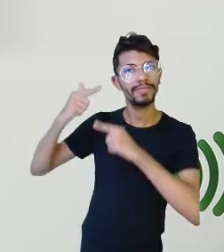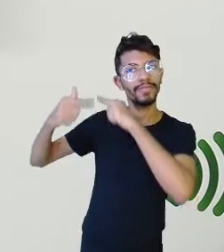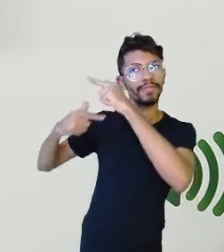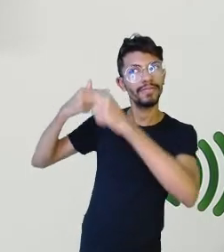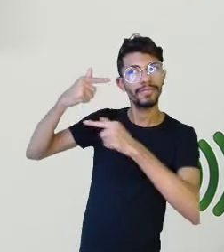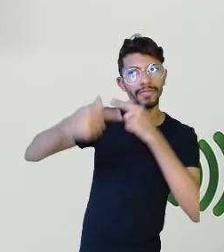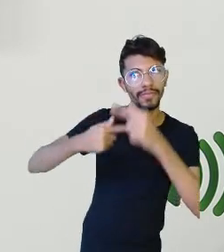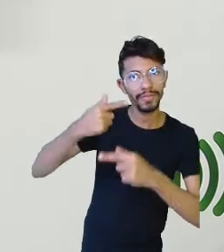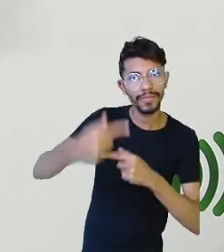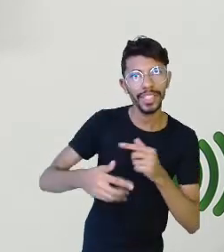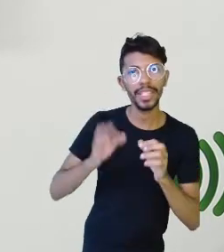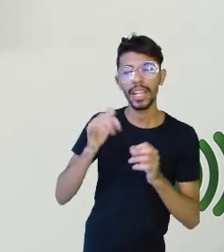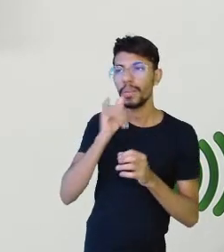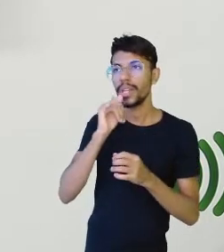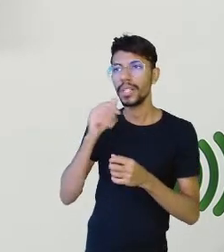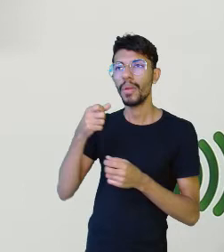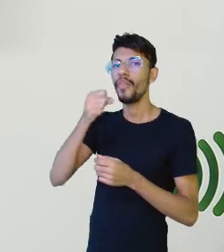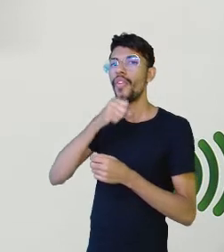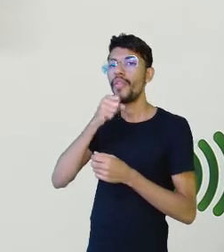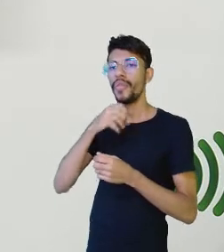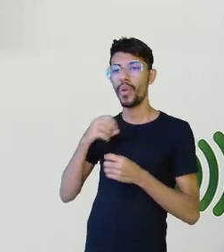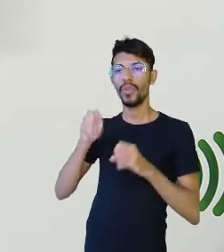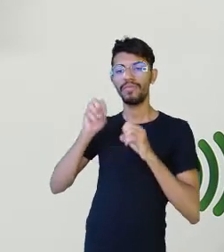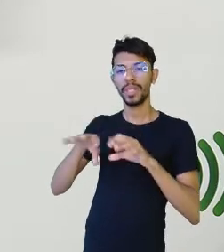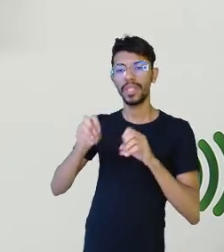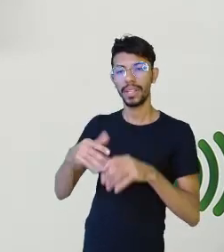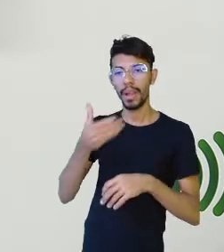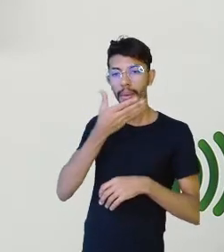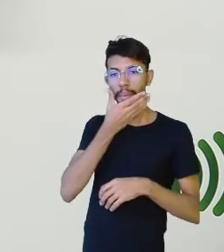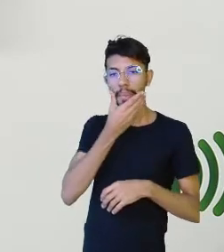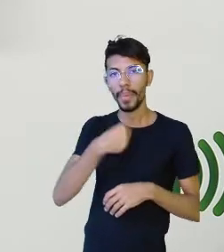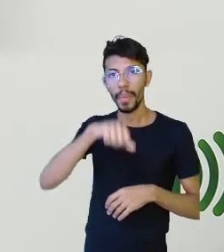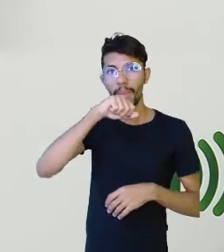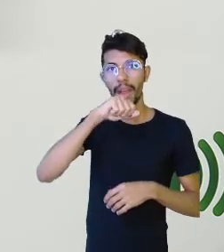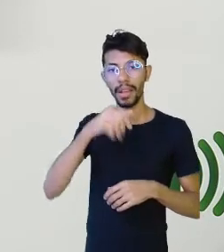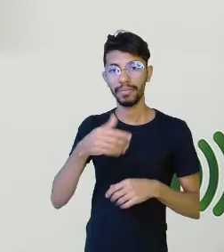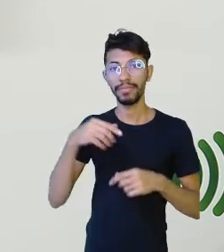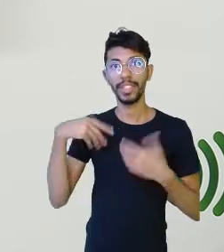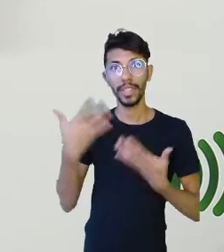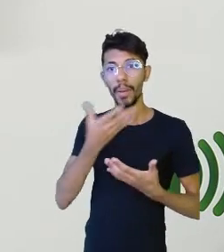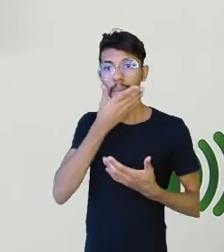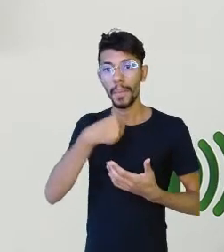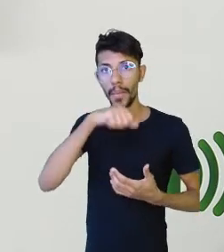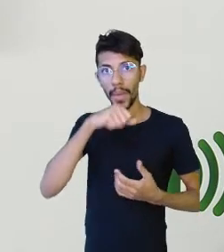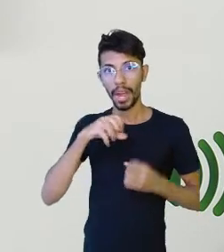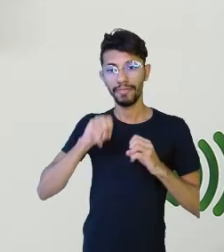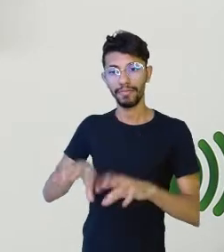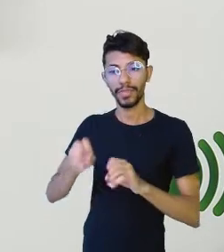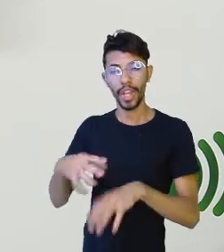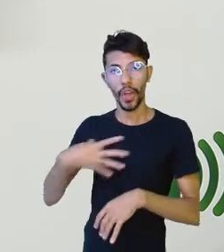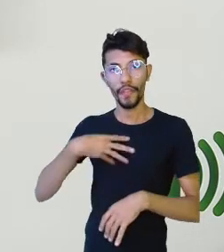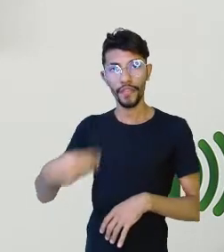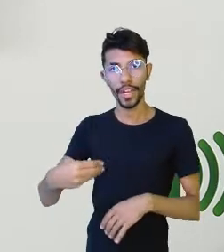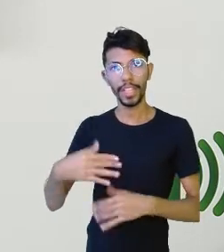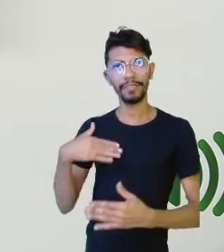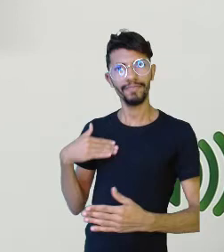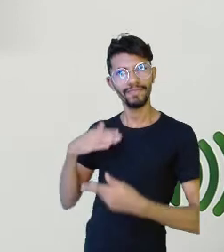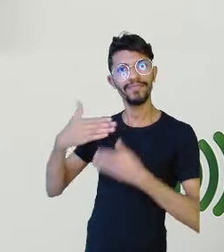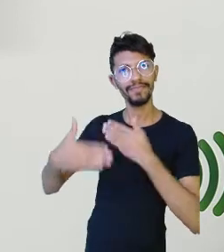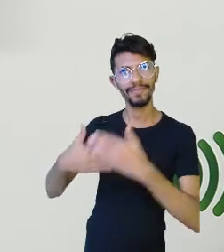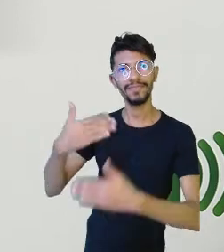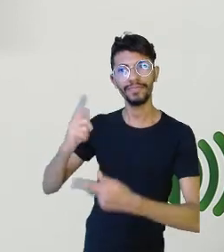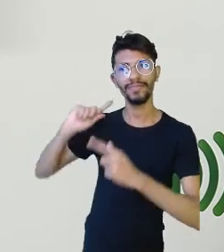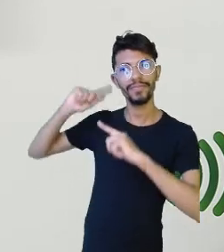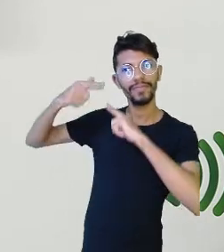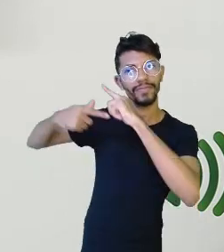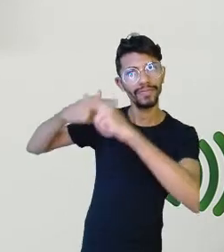o pai conta para o filho, e aí as gerações vão repassando esses contos de maneira oral. E geralmente tem vários